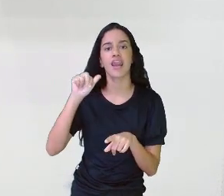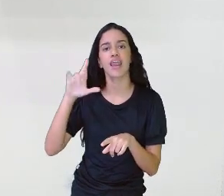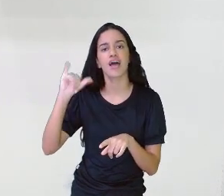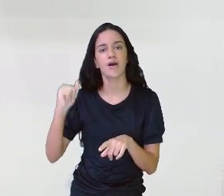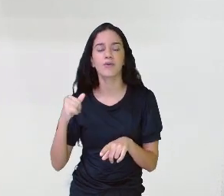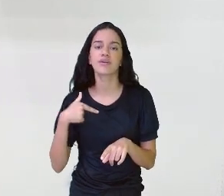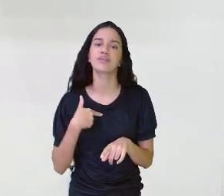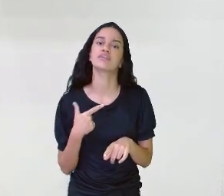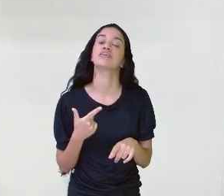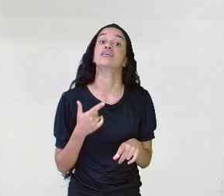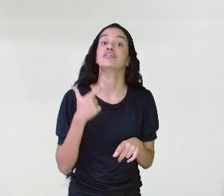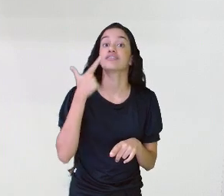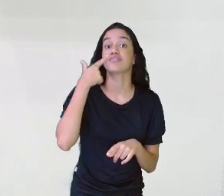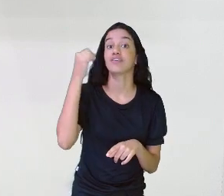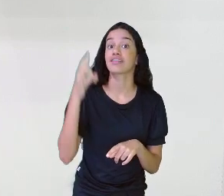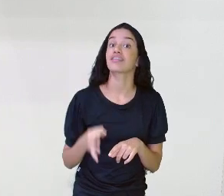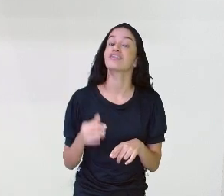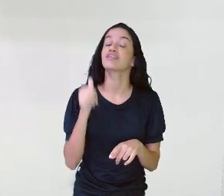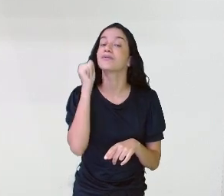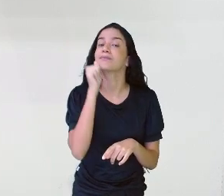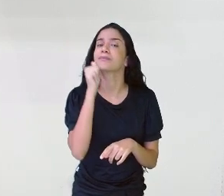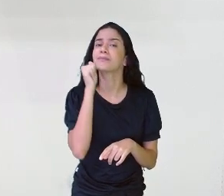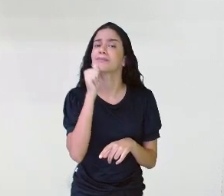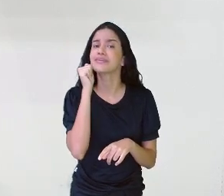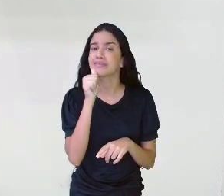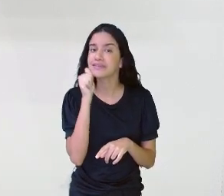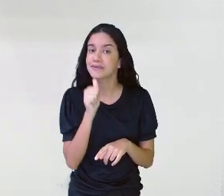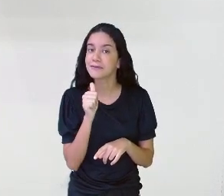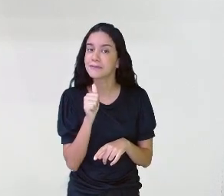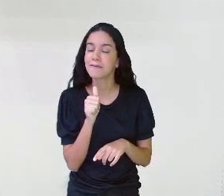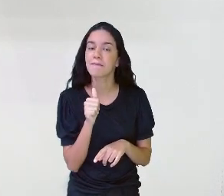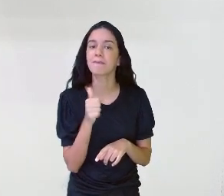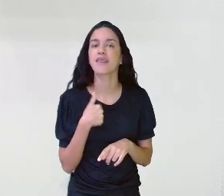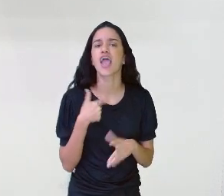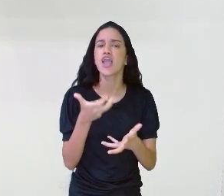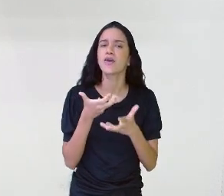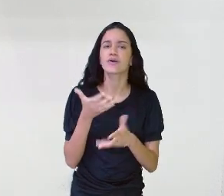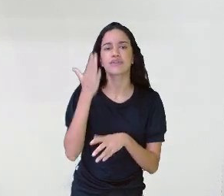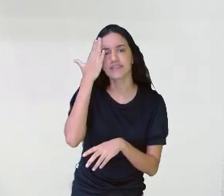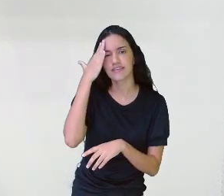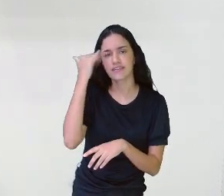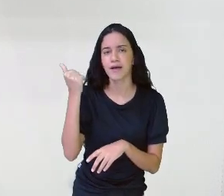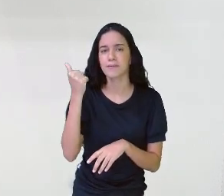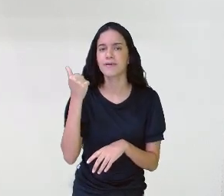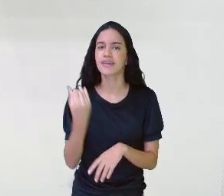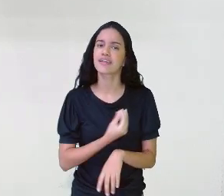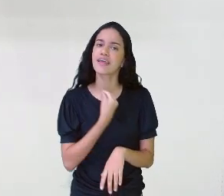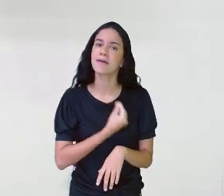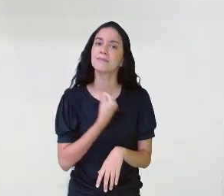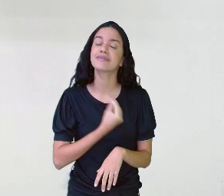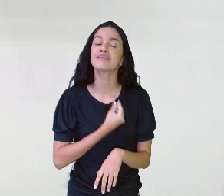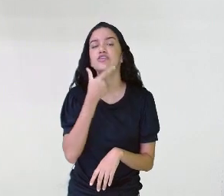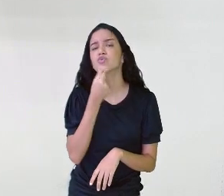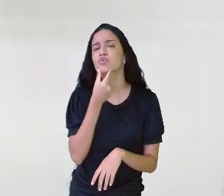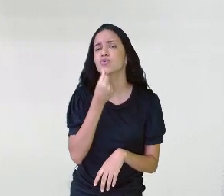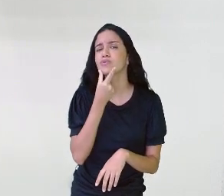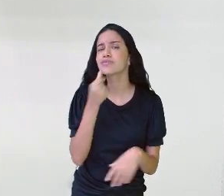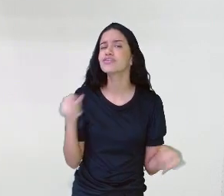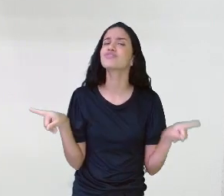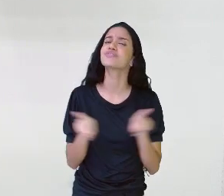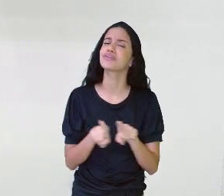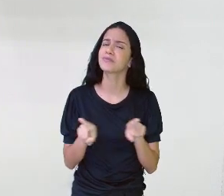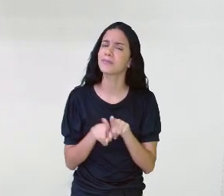à professora Abigail. Meninas, conto com vocês. Eu quero saber cadê a presença dos meninos